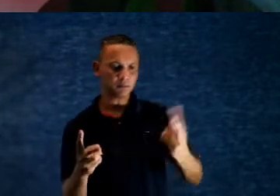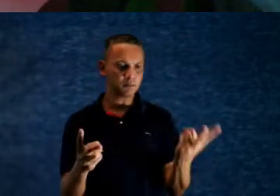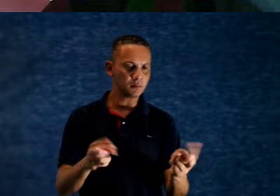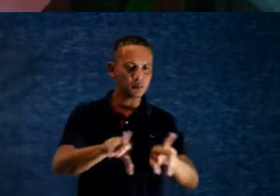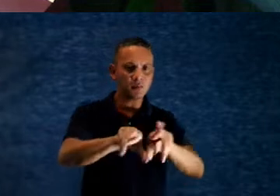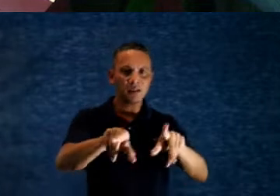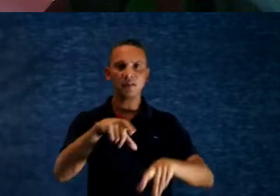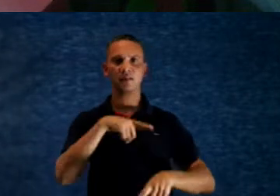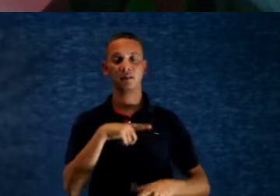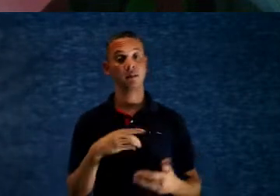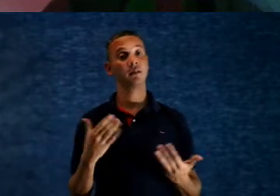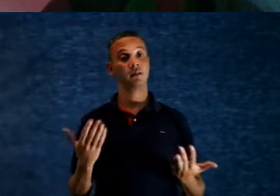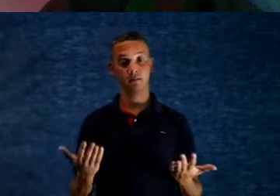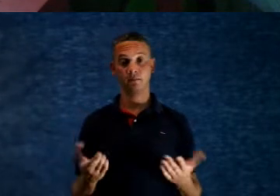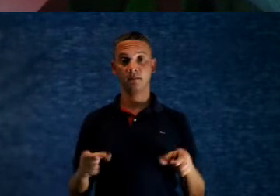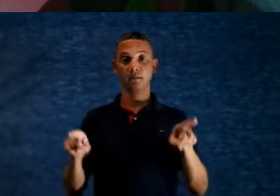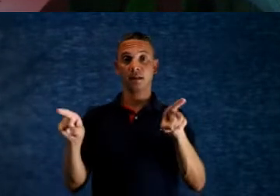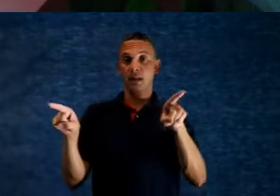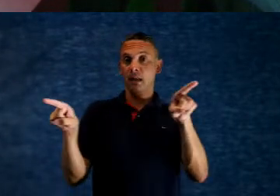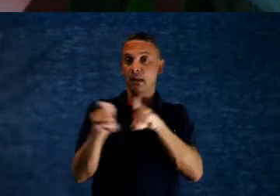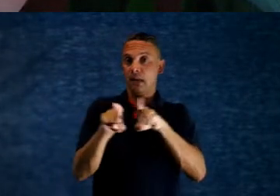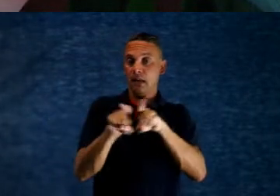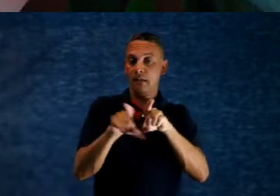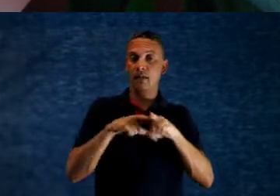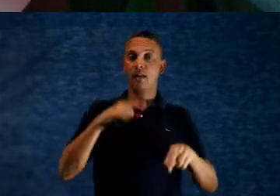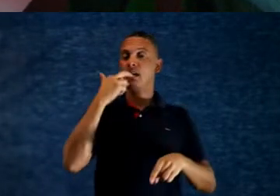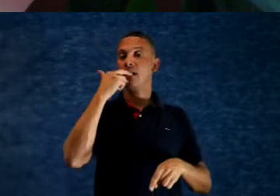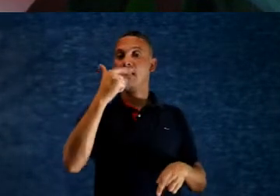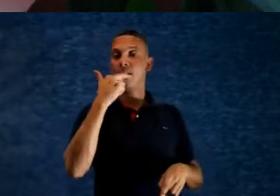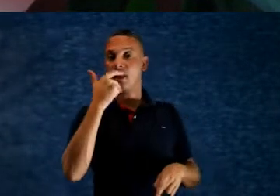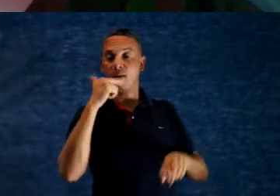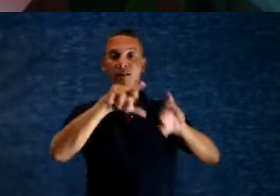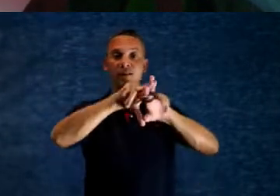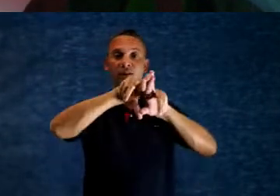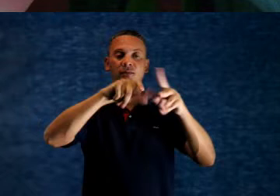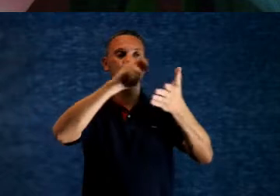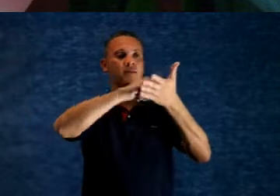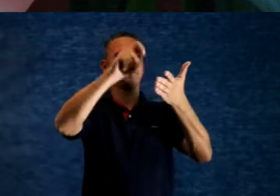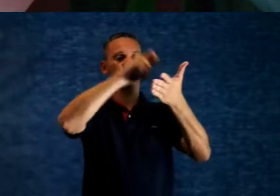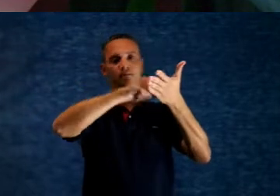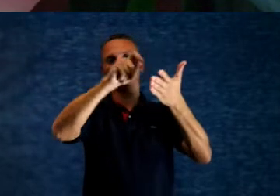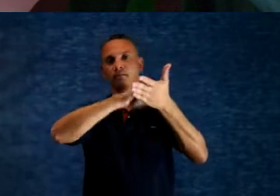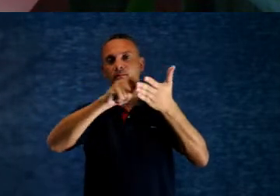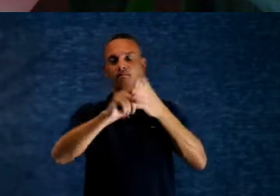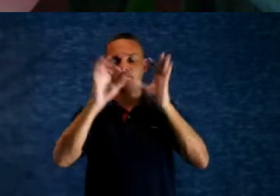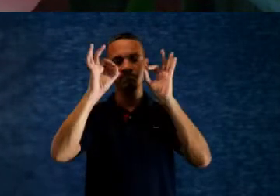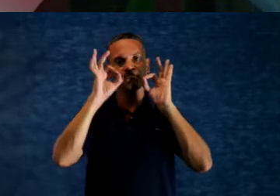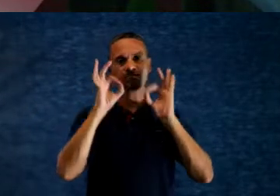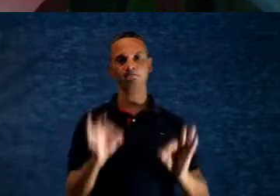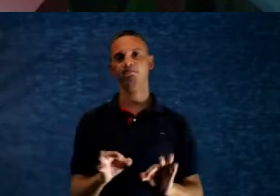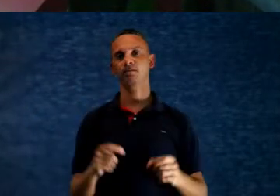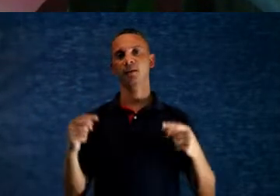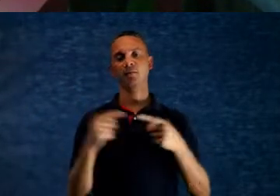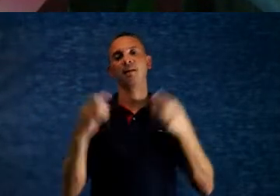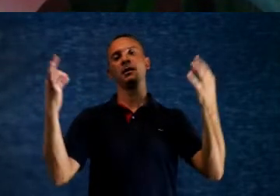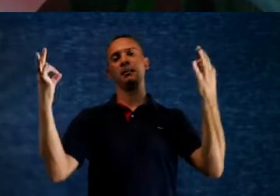inverso. Ainda mais quando se depara com a linguagem elevada e escorreita, intérprete da